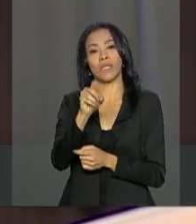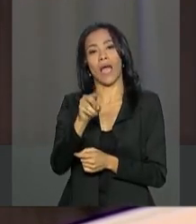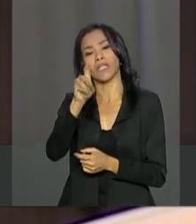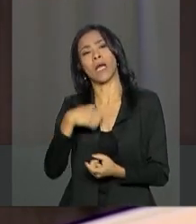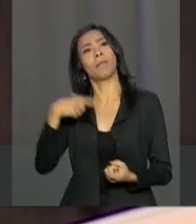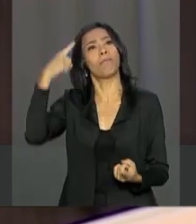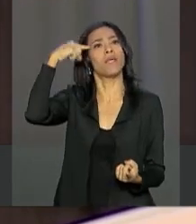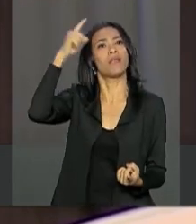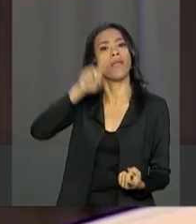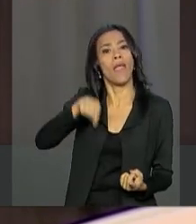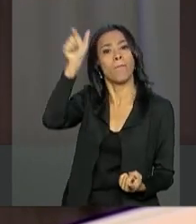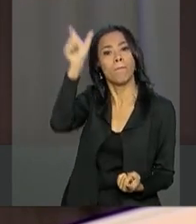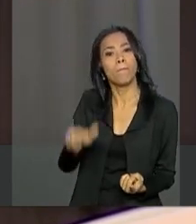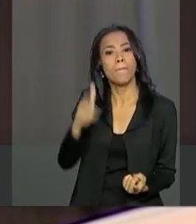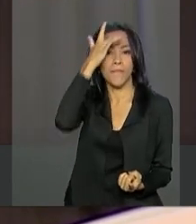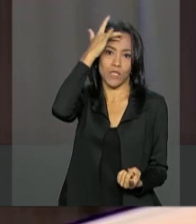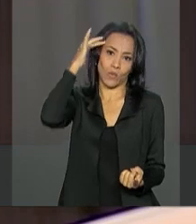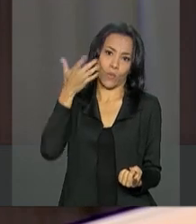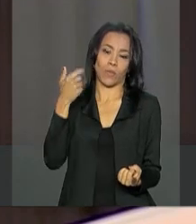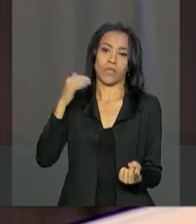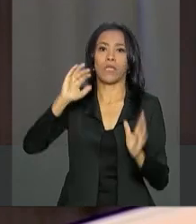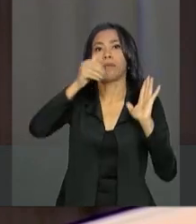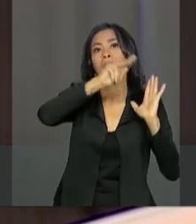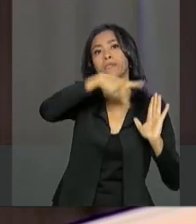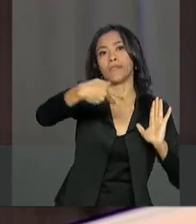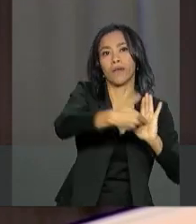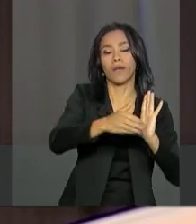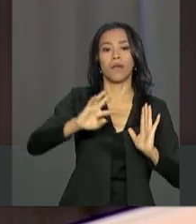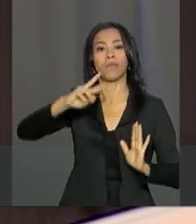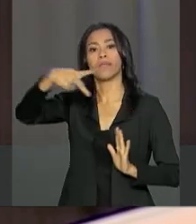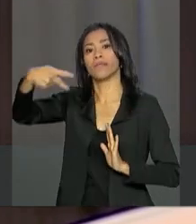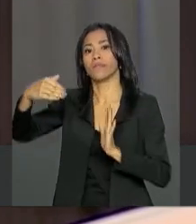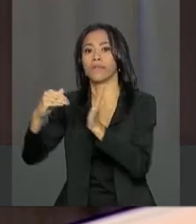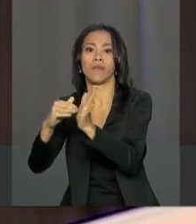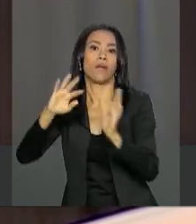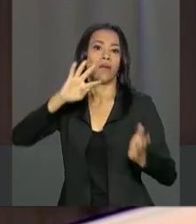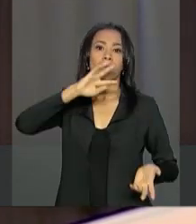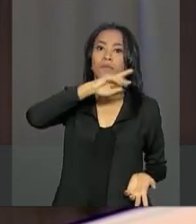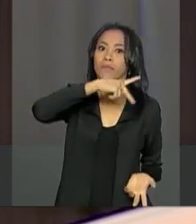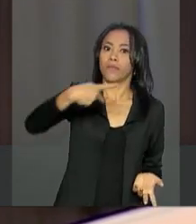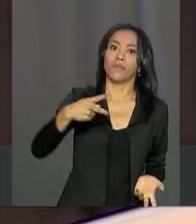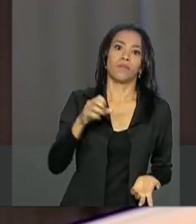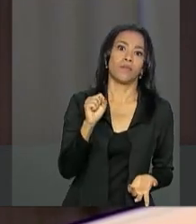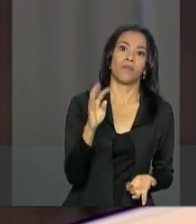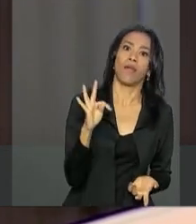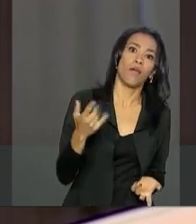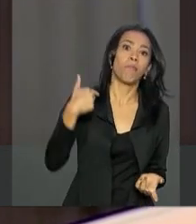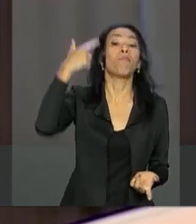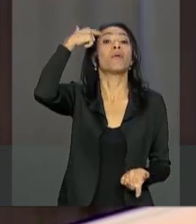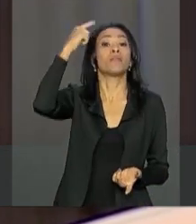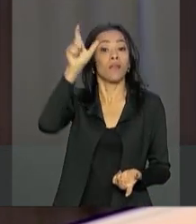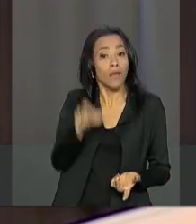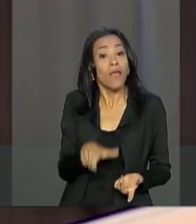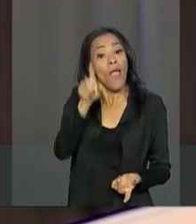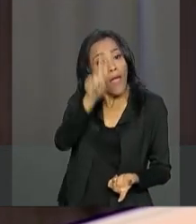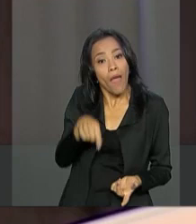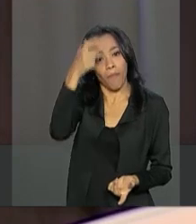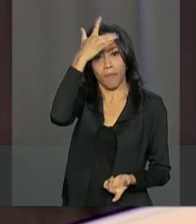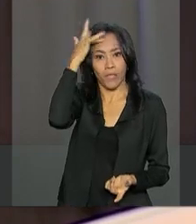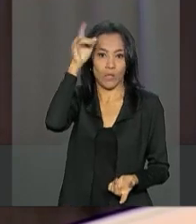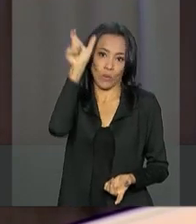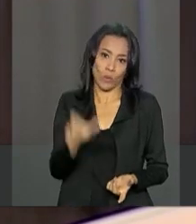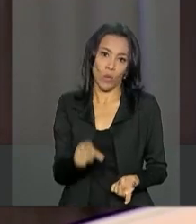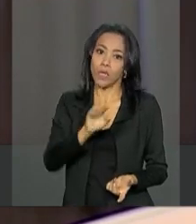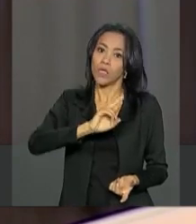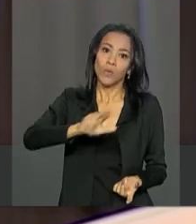ou do Senado, ou outros tantos. E não é verdade. O abuso de autoridade, e quem tem autoridade no Brasil é a lei, é a Constituição,